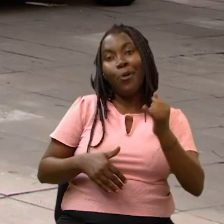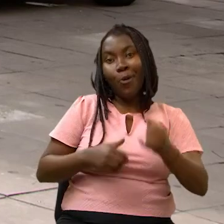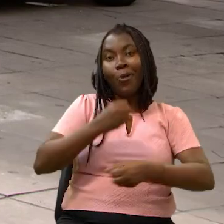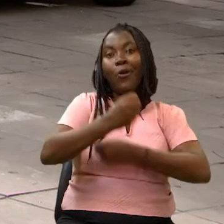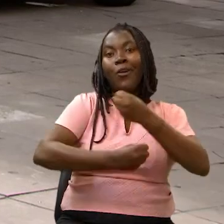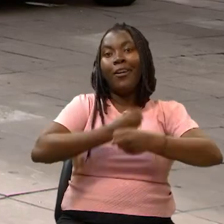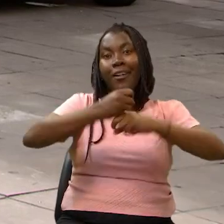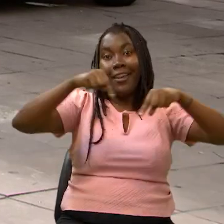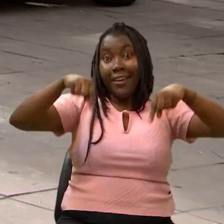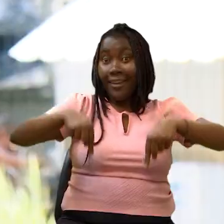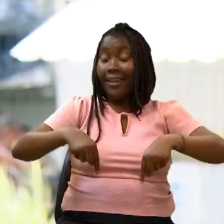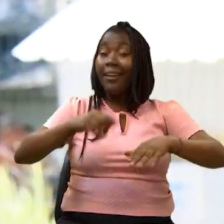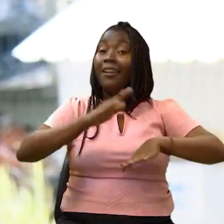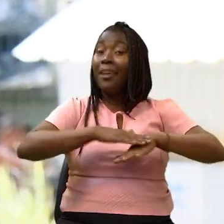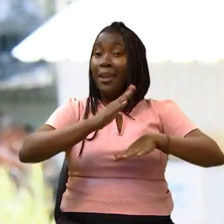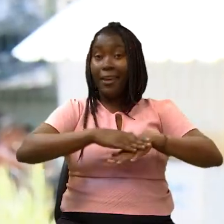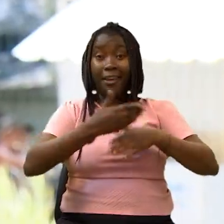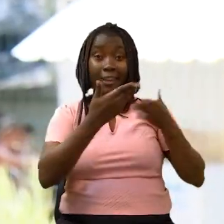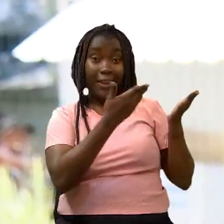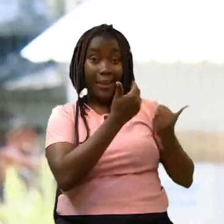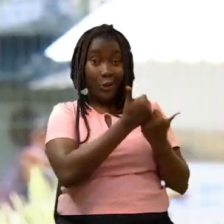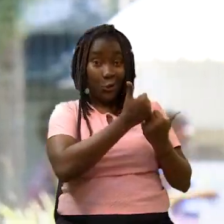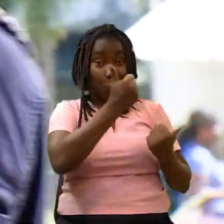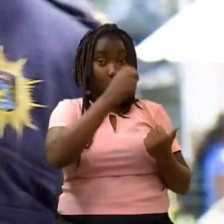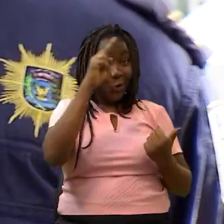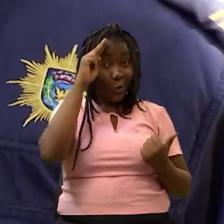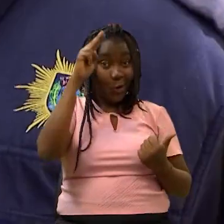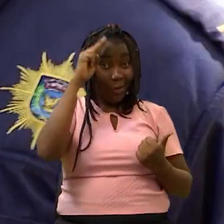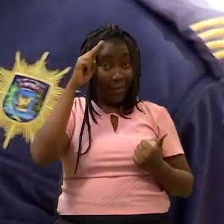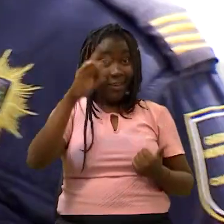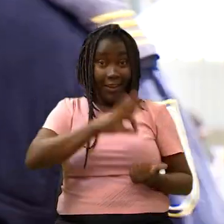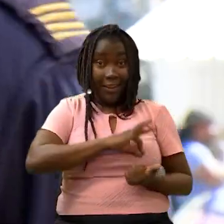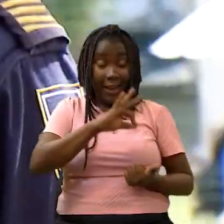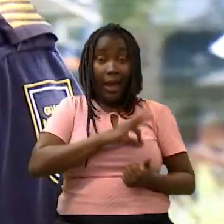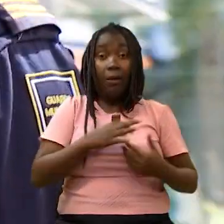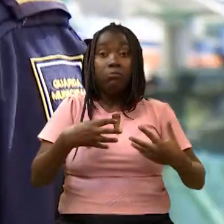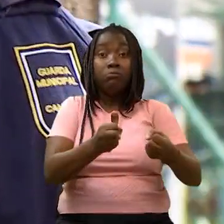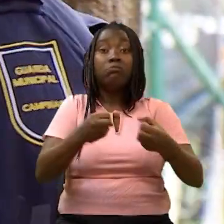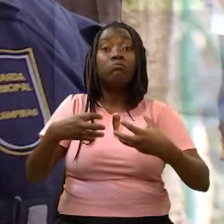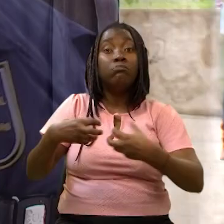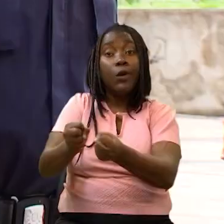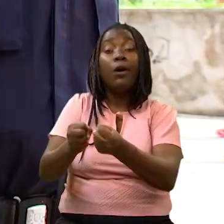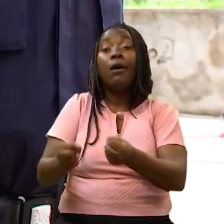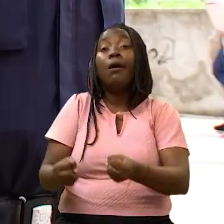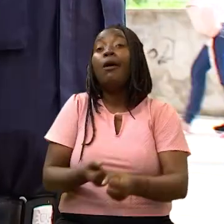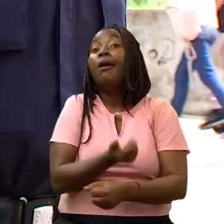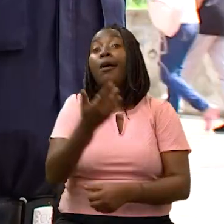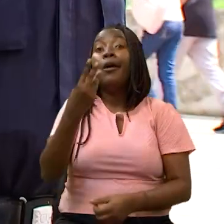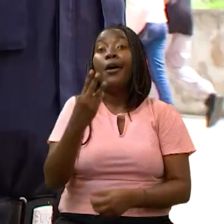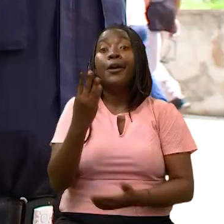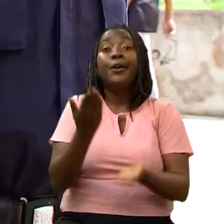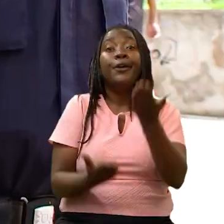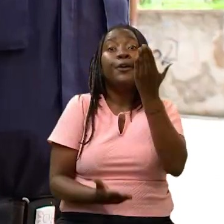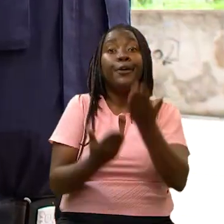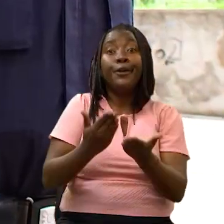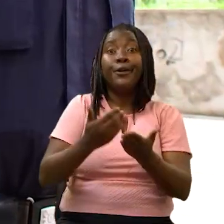de janeiro deste ano. Segundo o subcomandante da Guarda, foram apreendidos